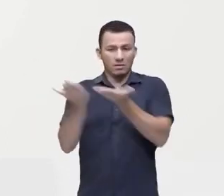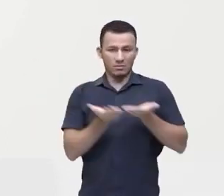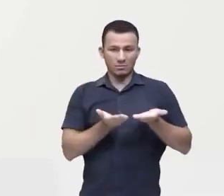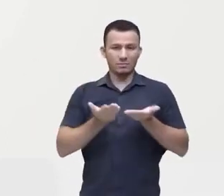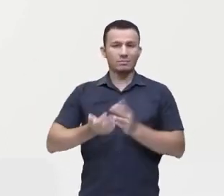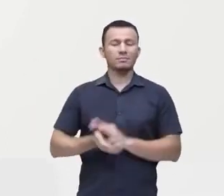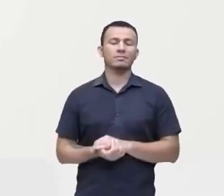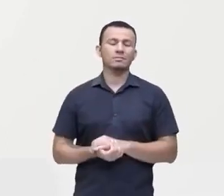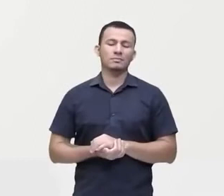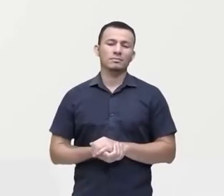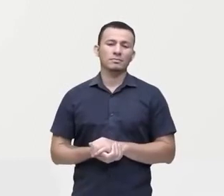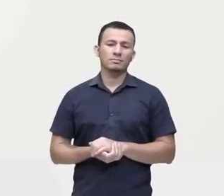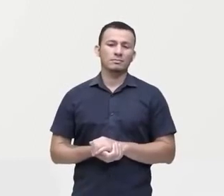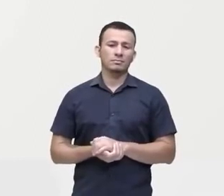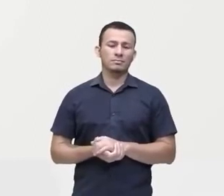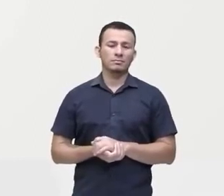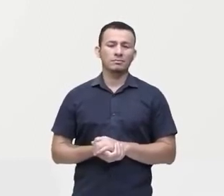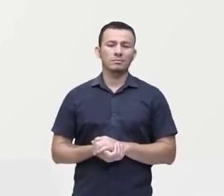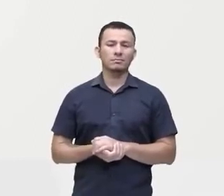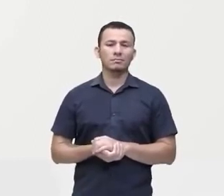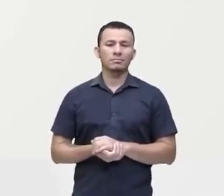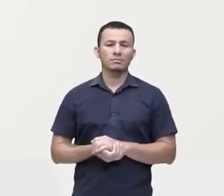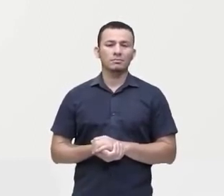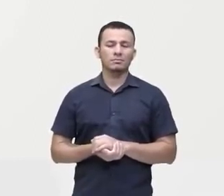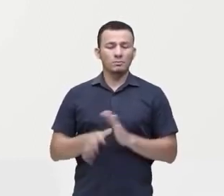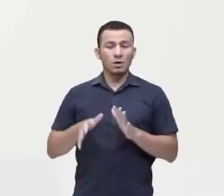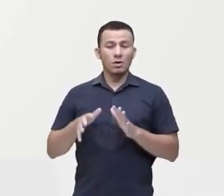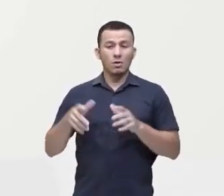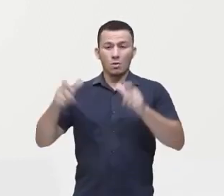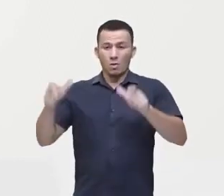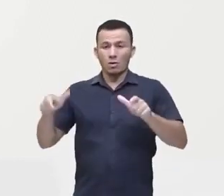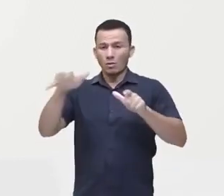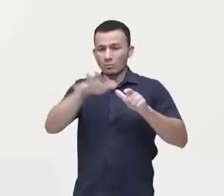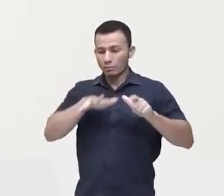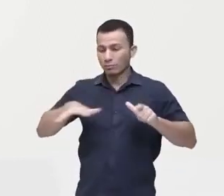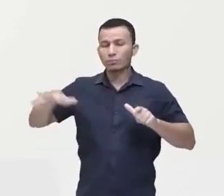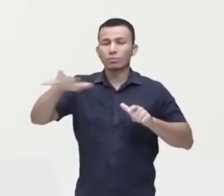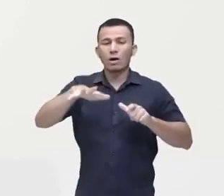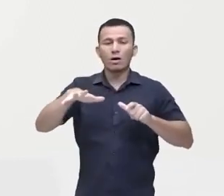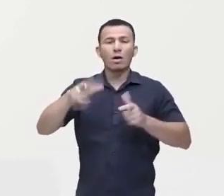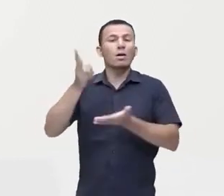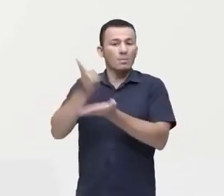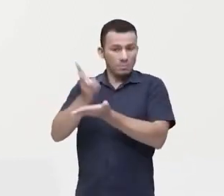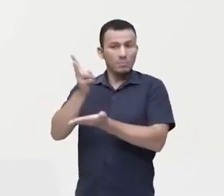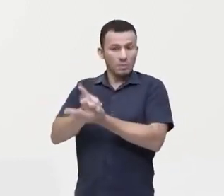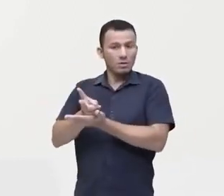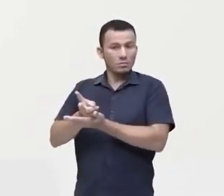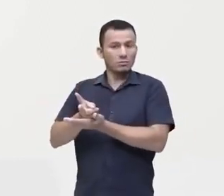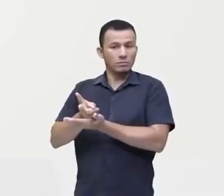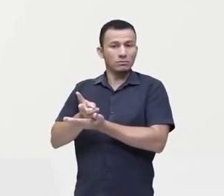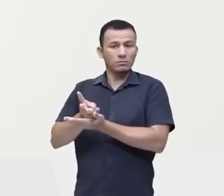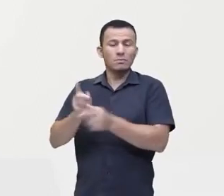coleguinha. Ó, então, estão no mesmo espaço, só que esses dois